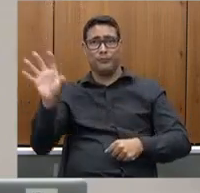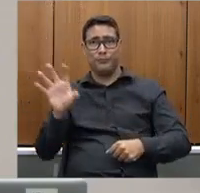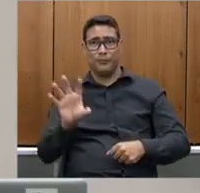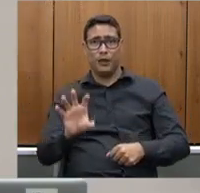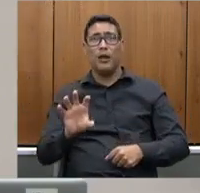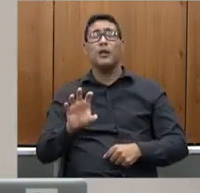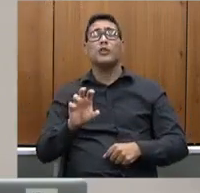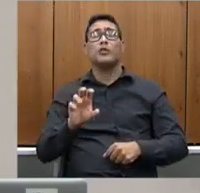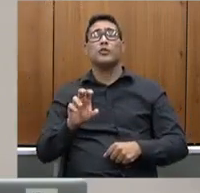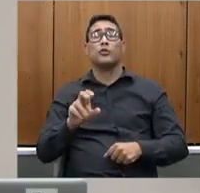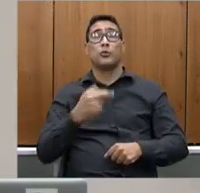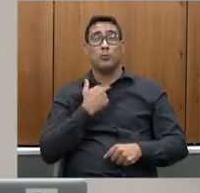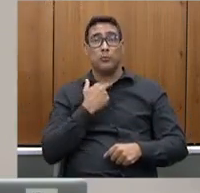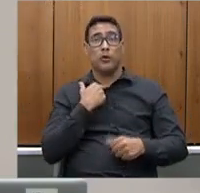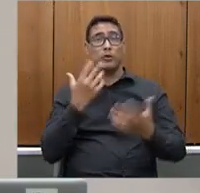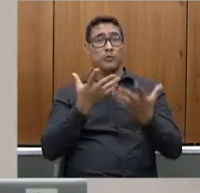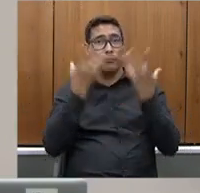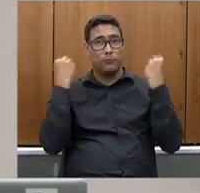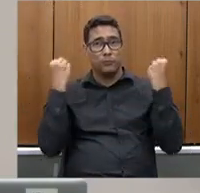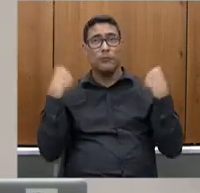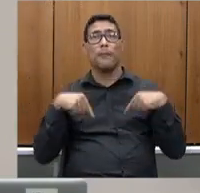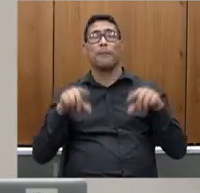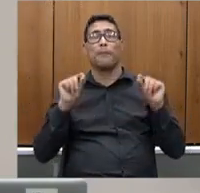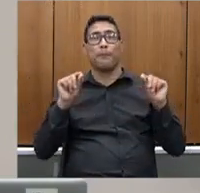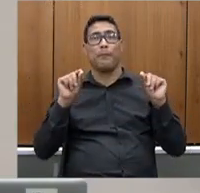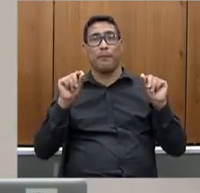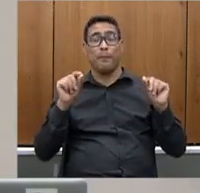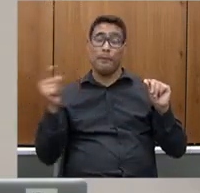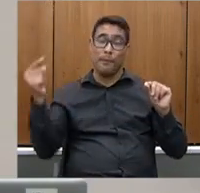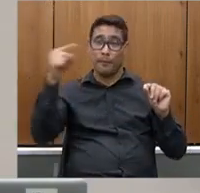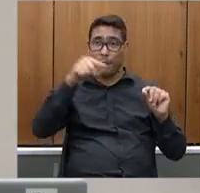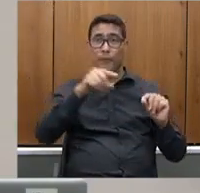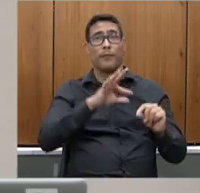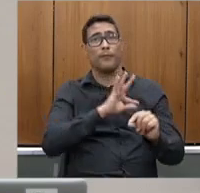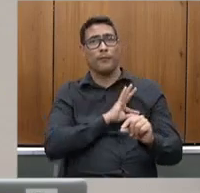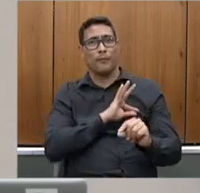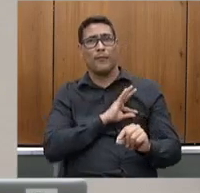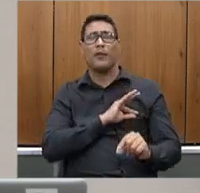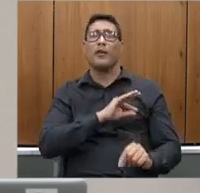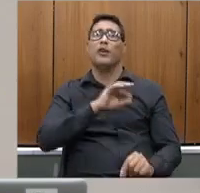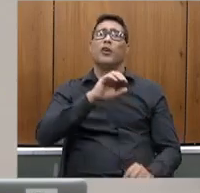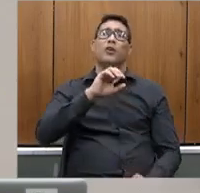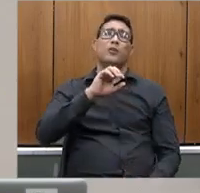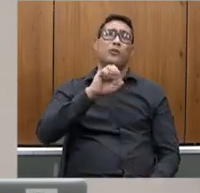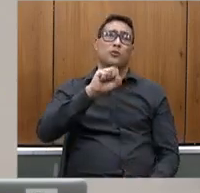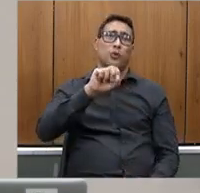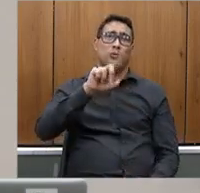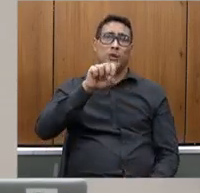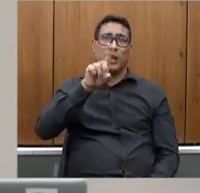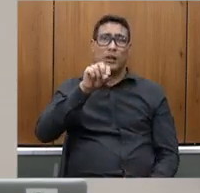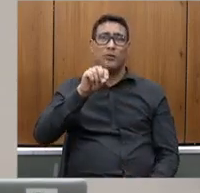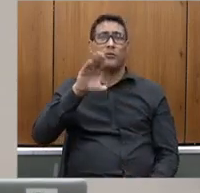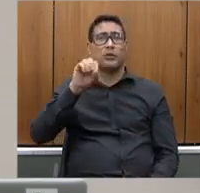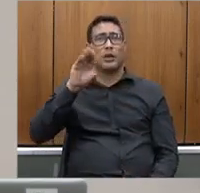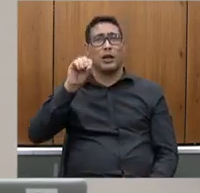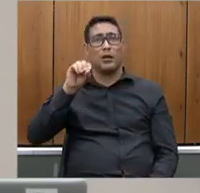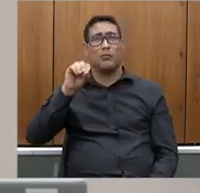colocar Comandante nos ombros dos nossos policiais militares sejam soldados cabos Sargentos subtenentes